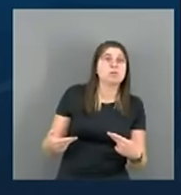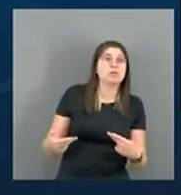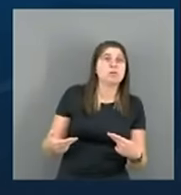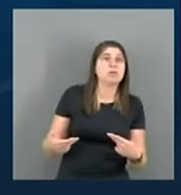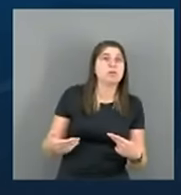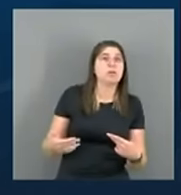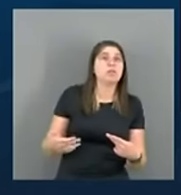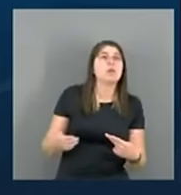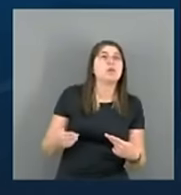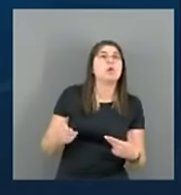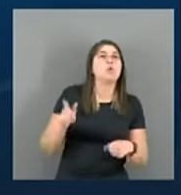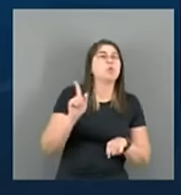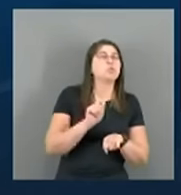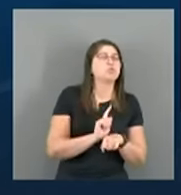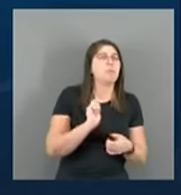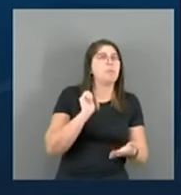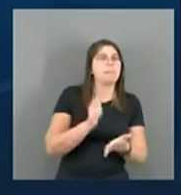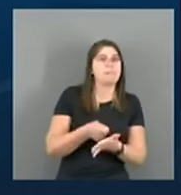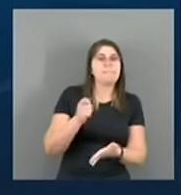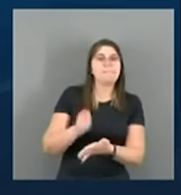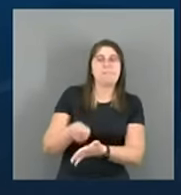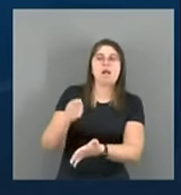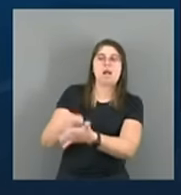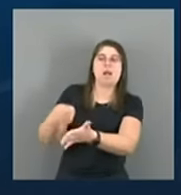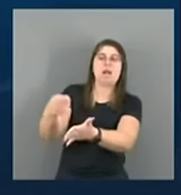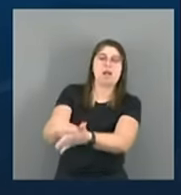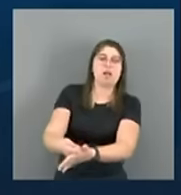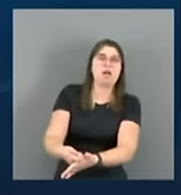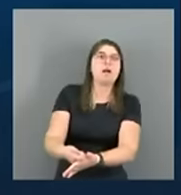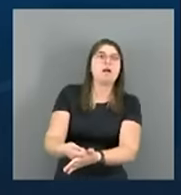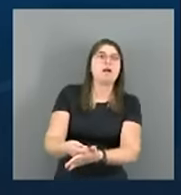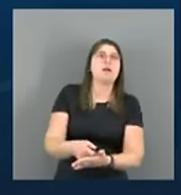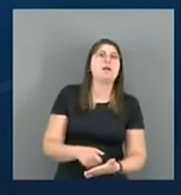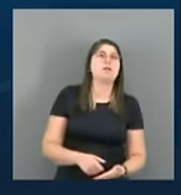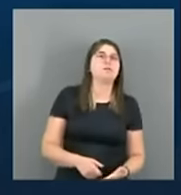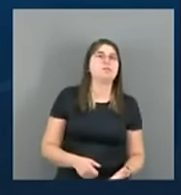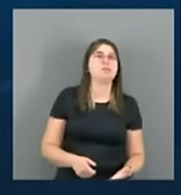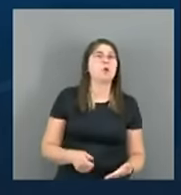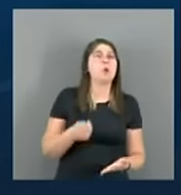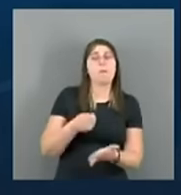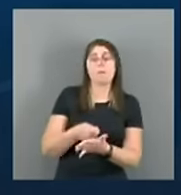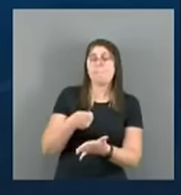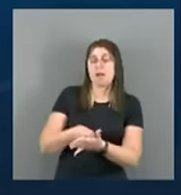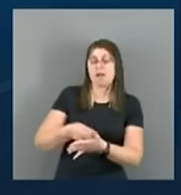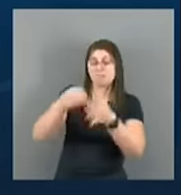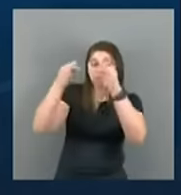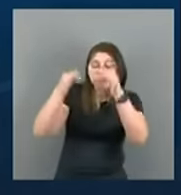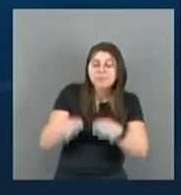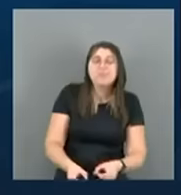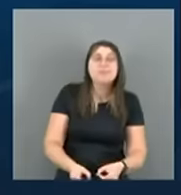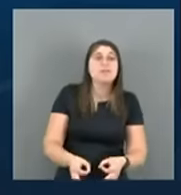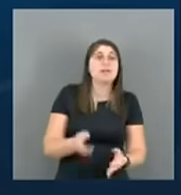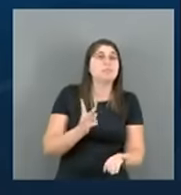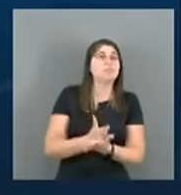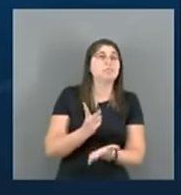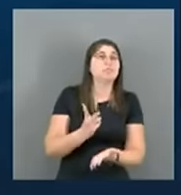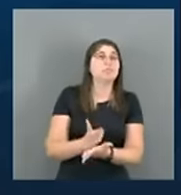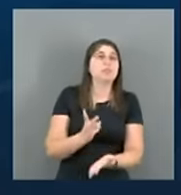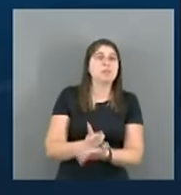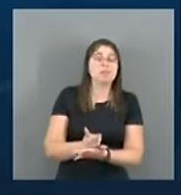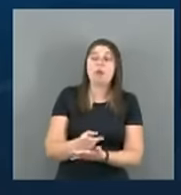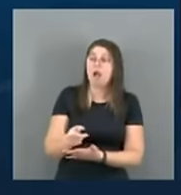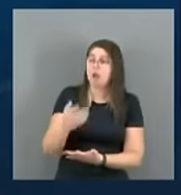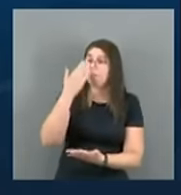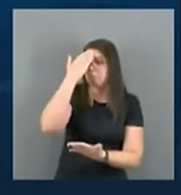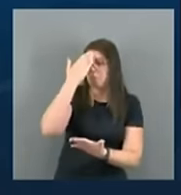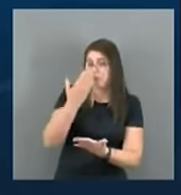ele pagava todas as despesas, como você pode olhar aí que não tem despesa nenhuma, porque eu pago tudo em dia, porque é isso que me faz com que pegue a